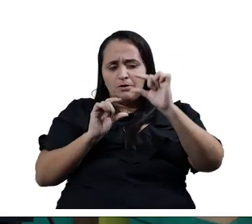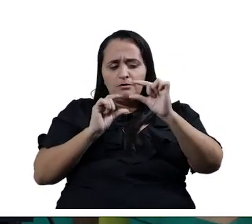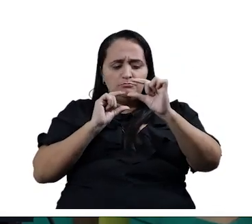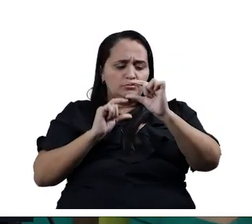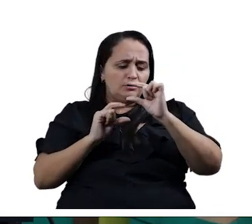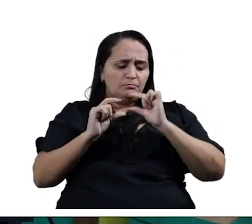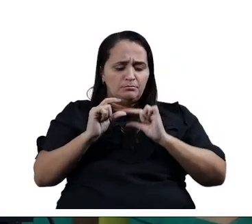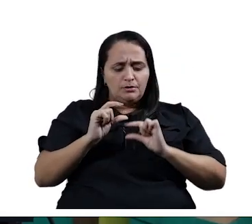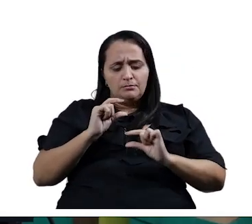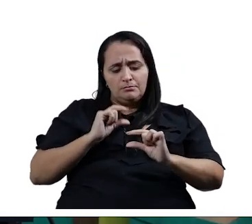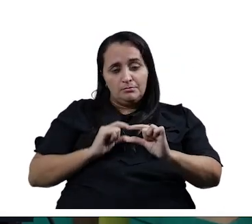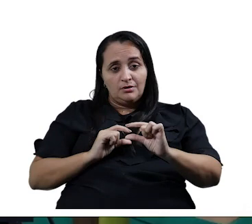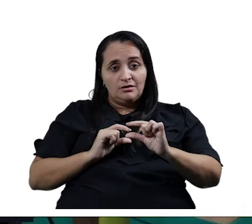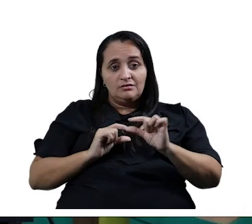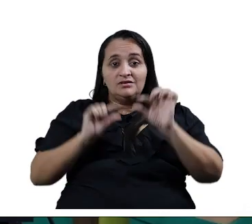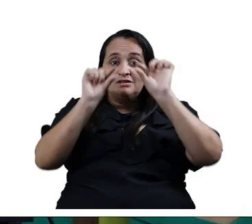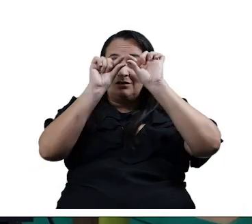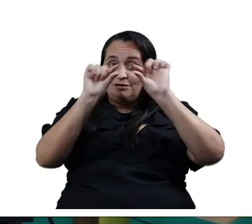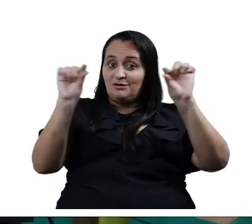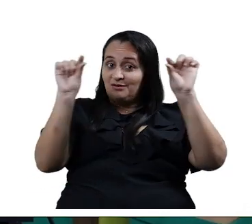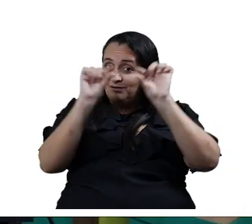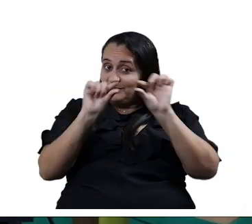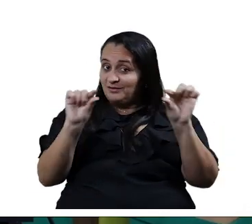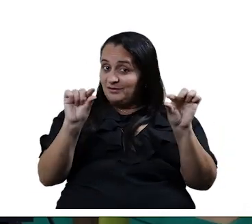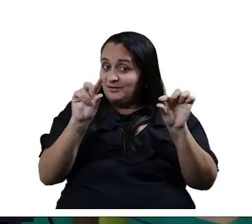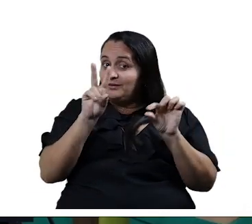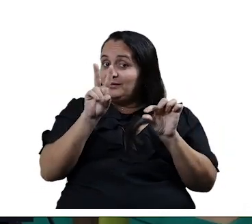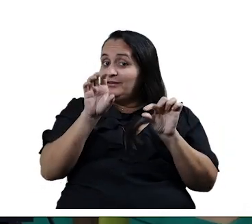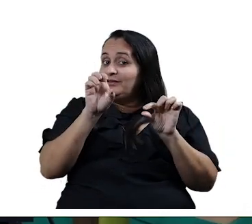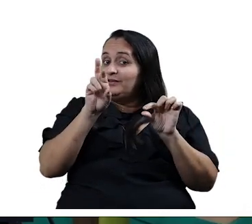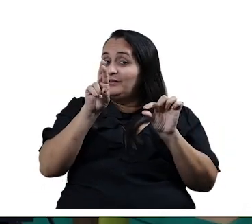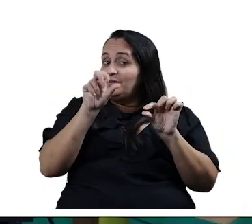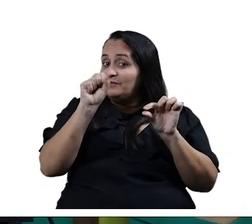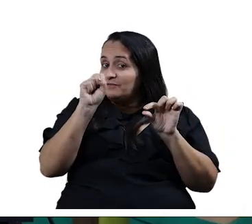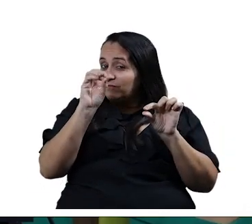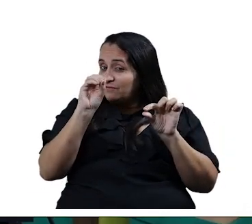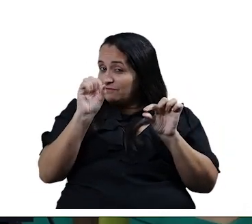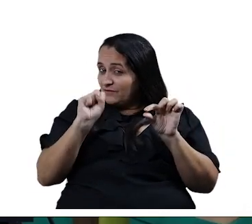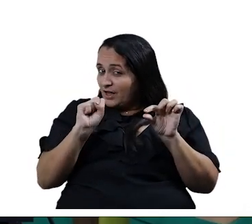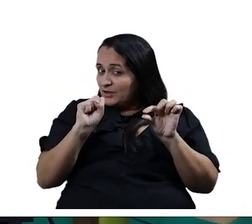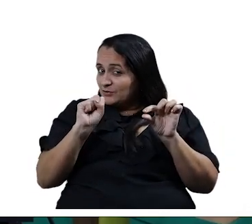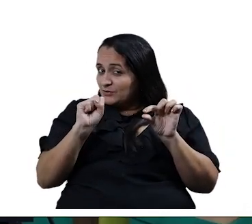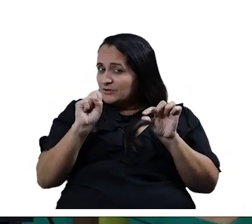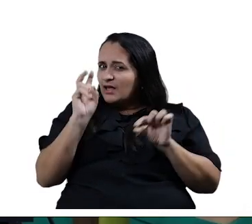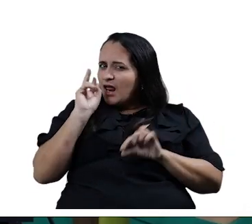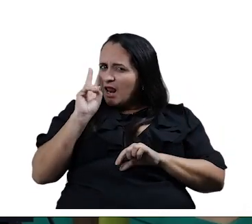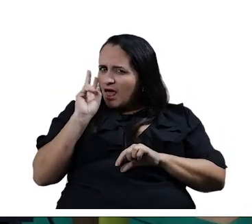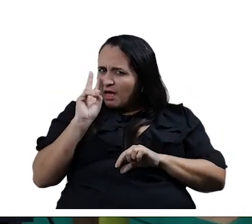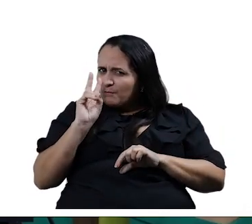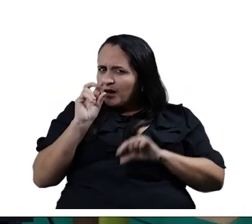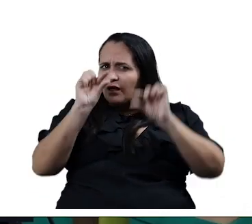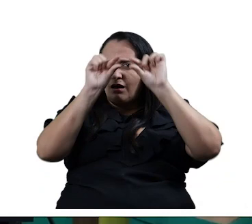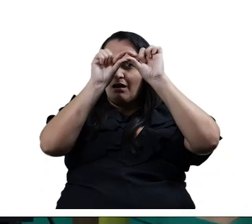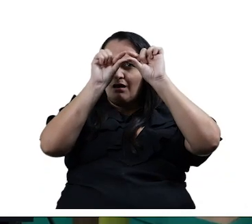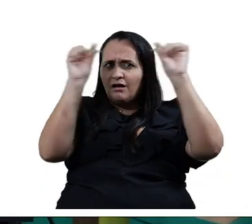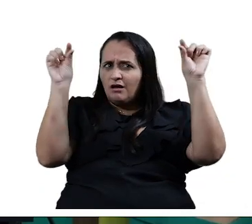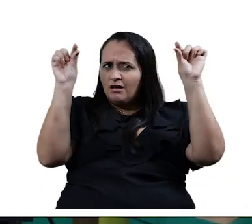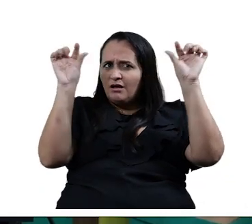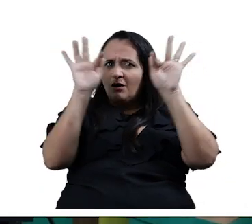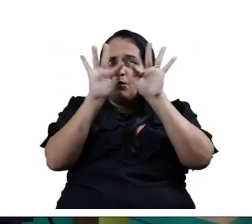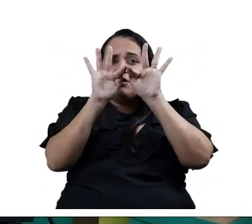pequenas porções, que são os versos e as estrofes. Você está lembrado que é verso e que é